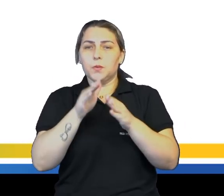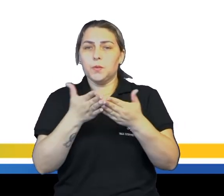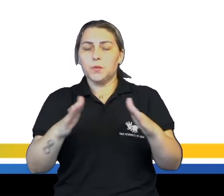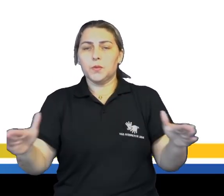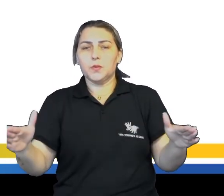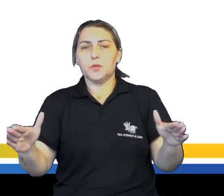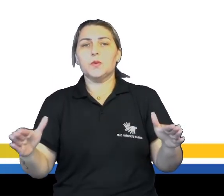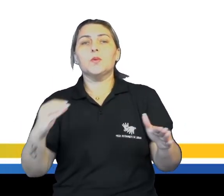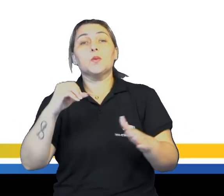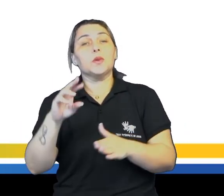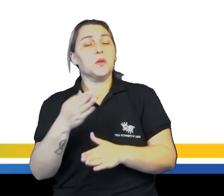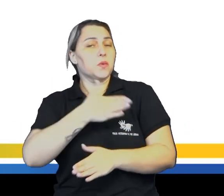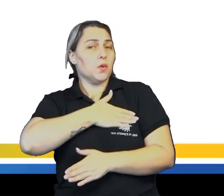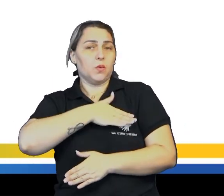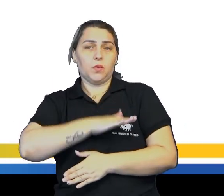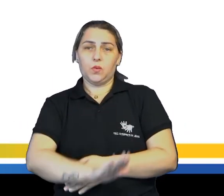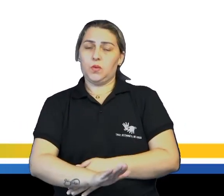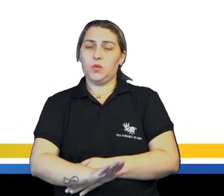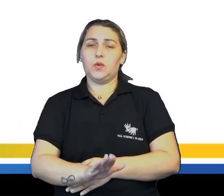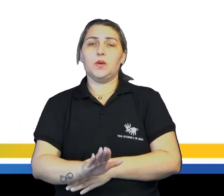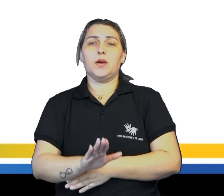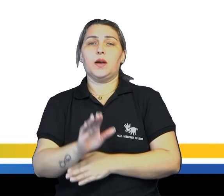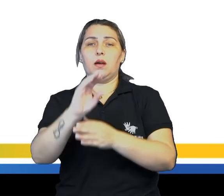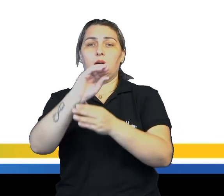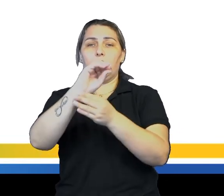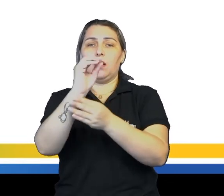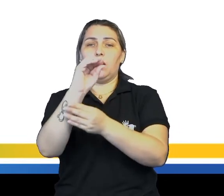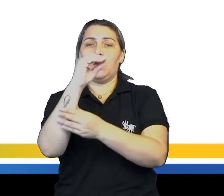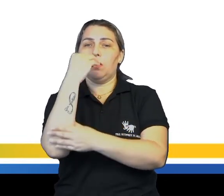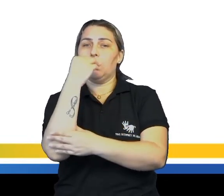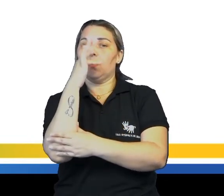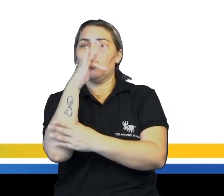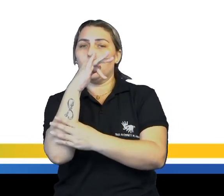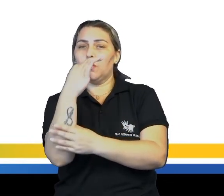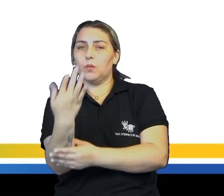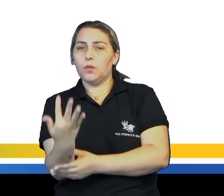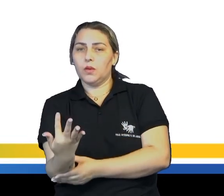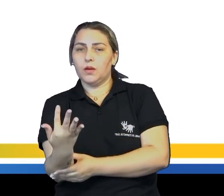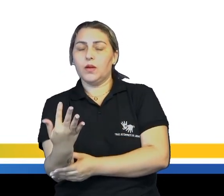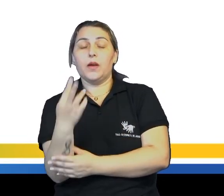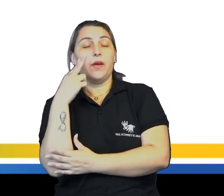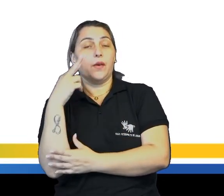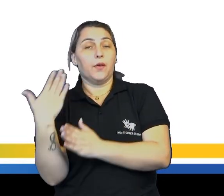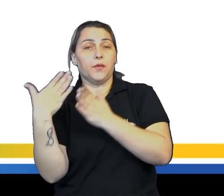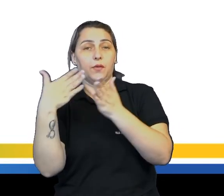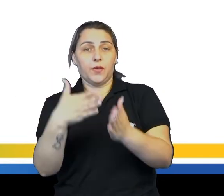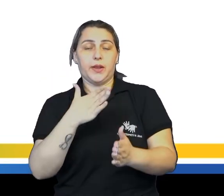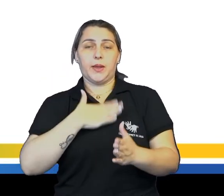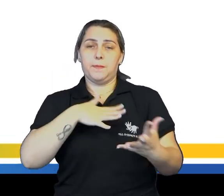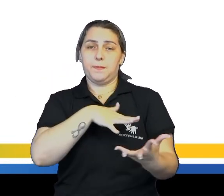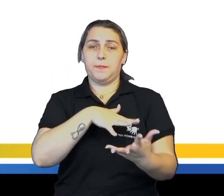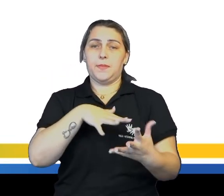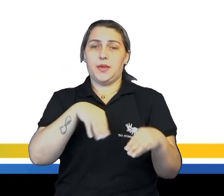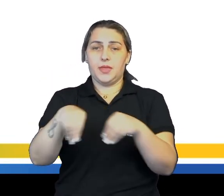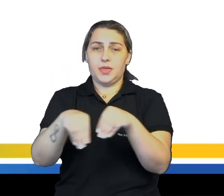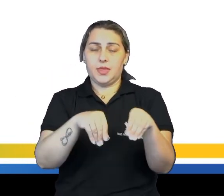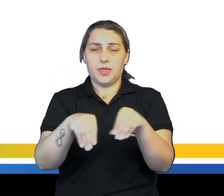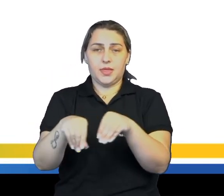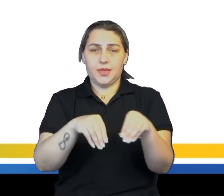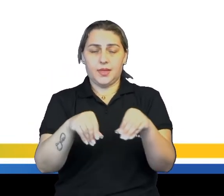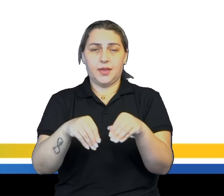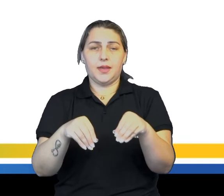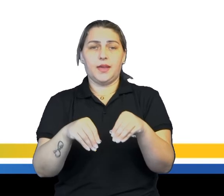E o cuitelinho não gosta que o botão de rosa caia, ai ai. Aí quando eu vim da minha terra, desperdi